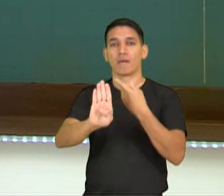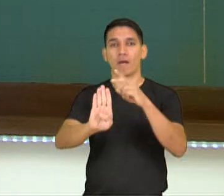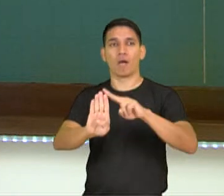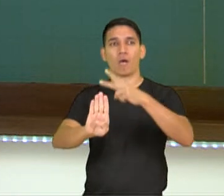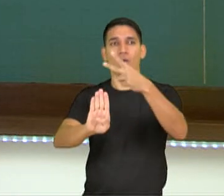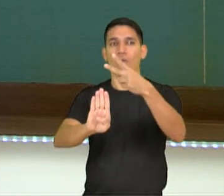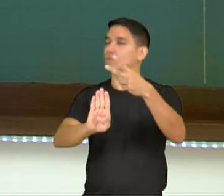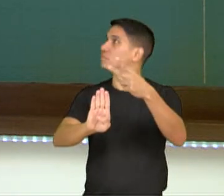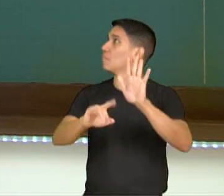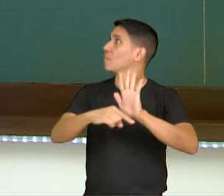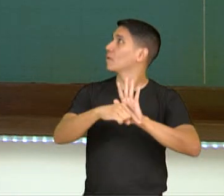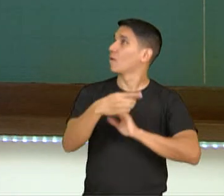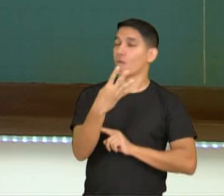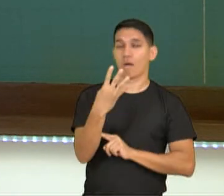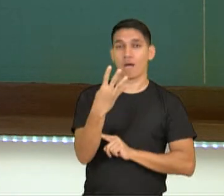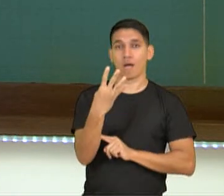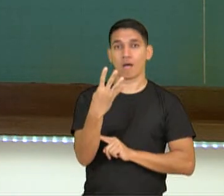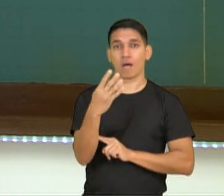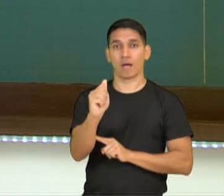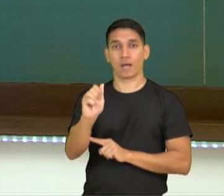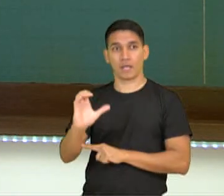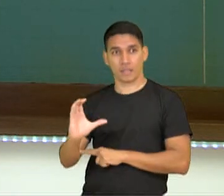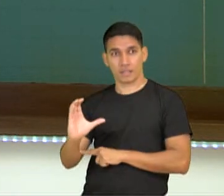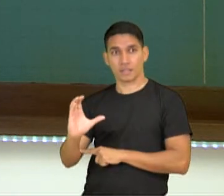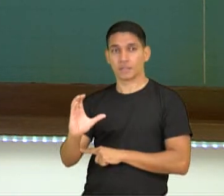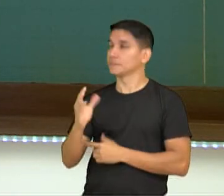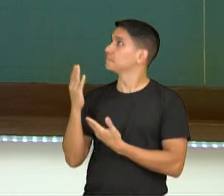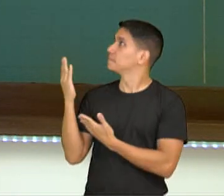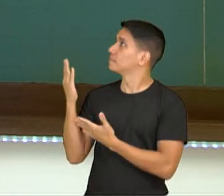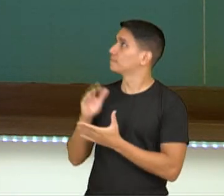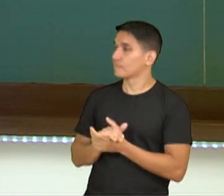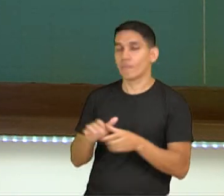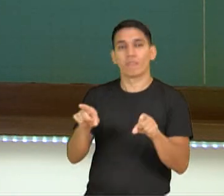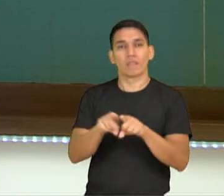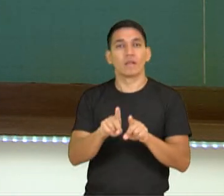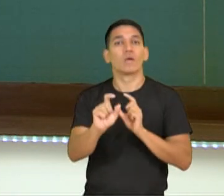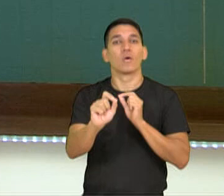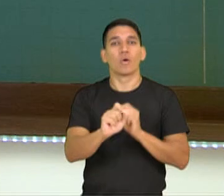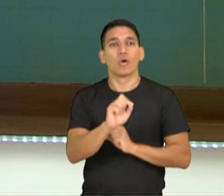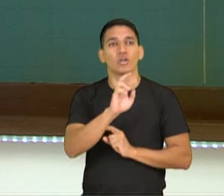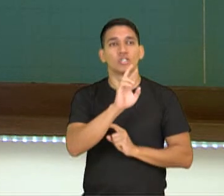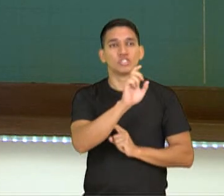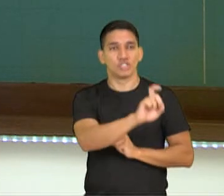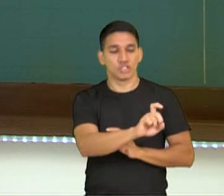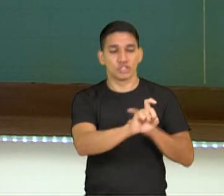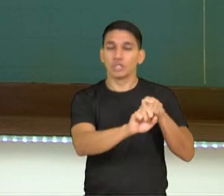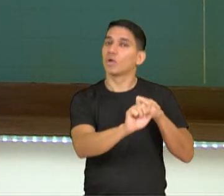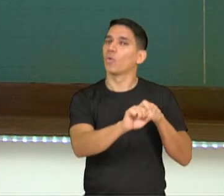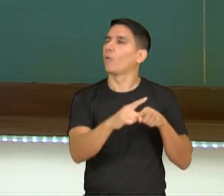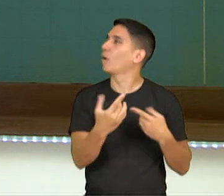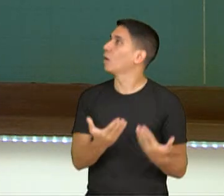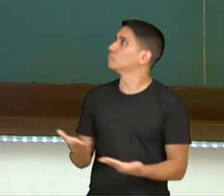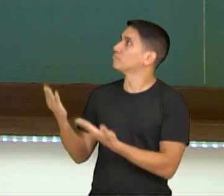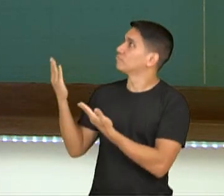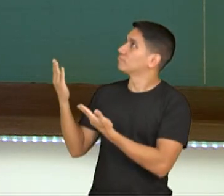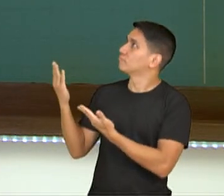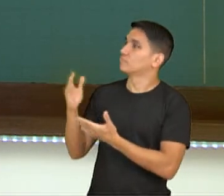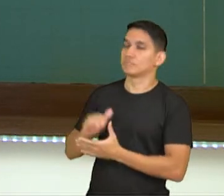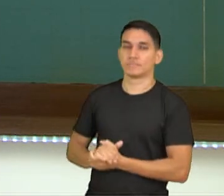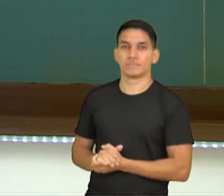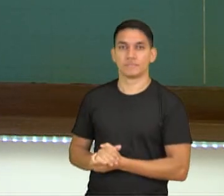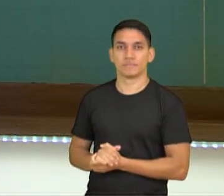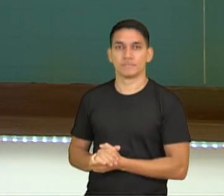e utilizamos essa fórmula aqui, menos b, mais ou menos a raiz quadrada ali de delta, né, que a gente chama também